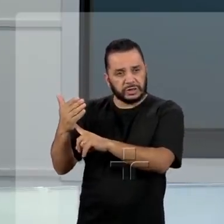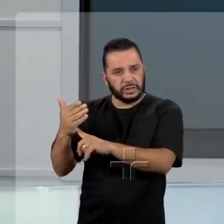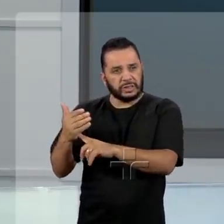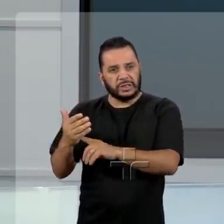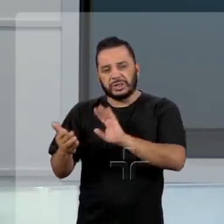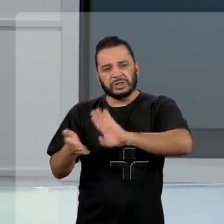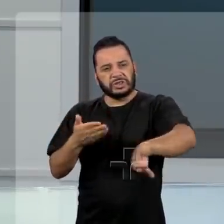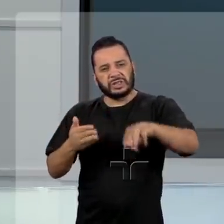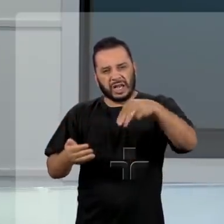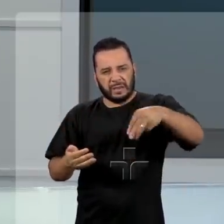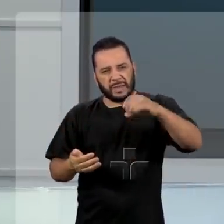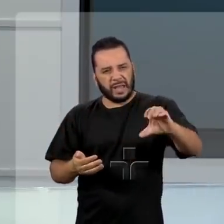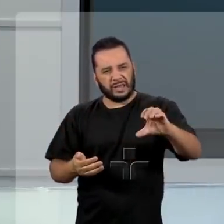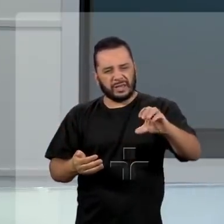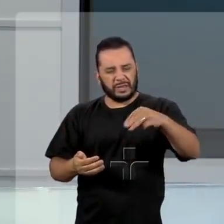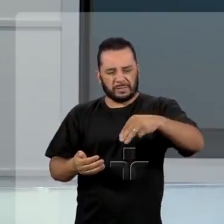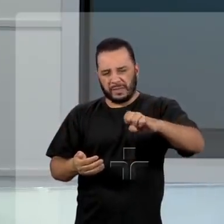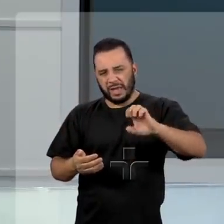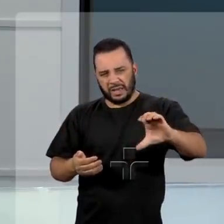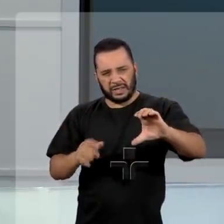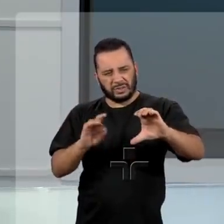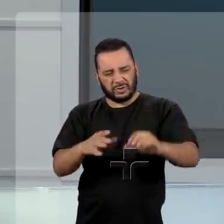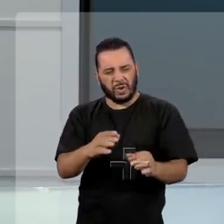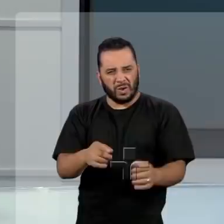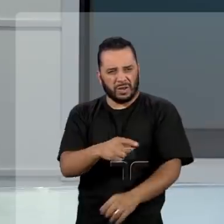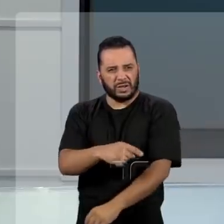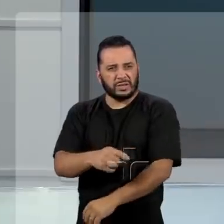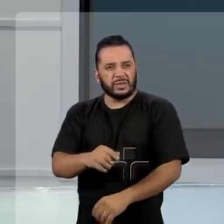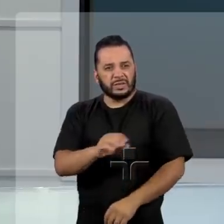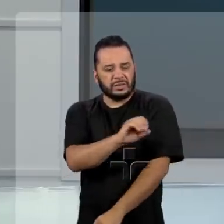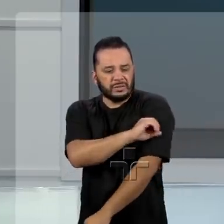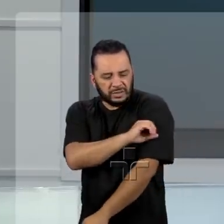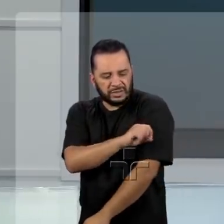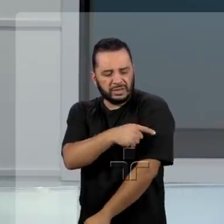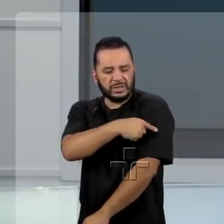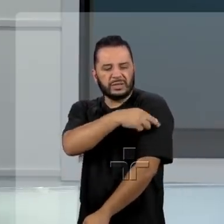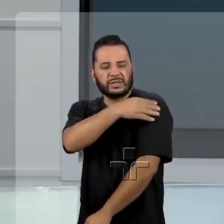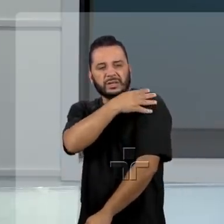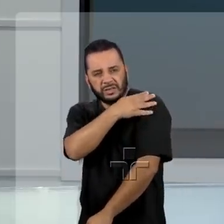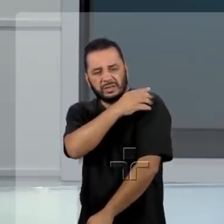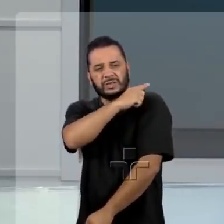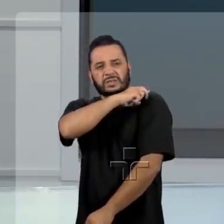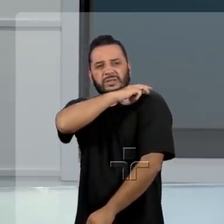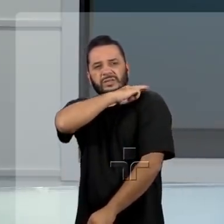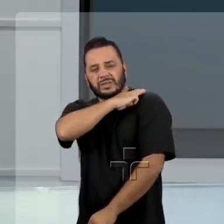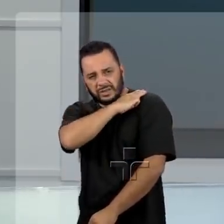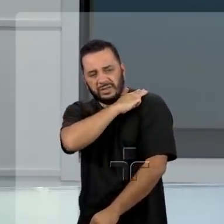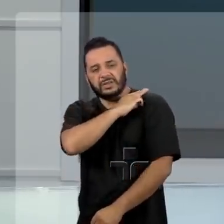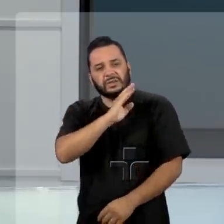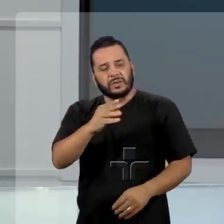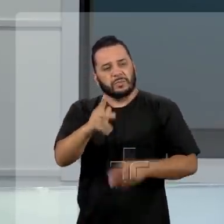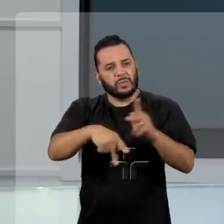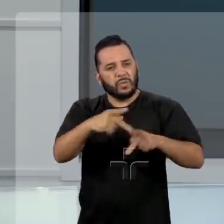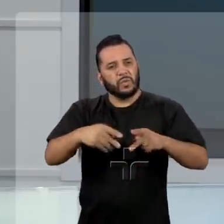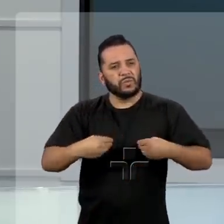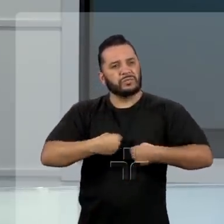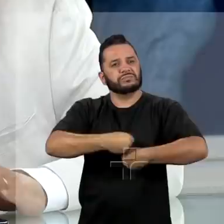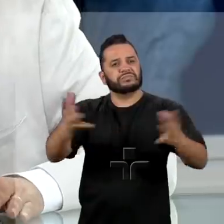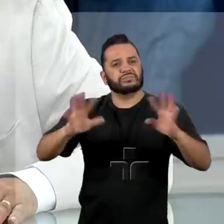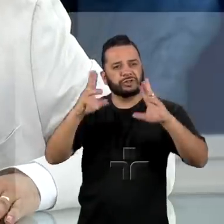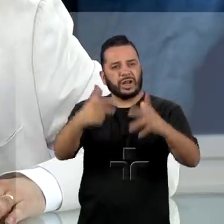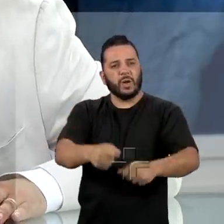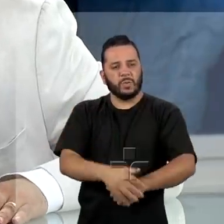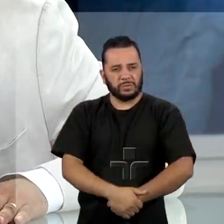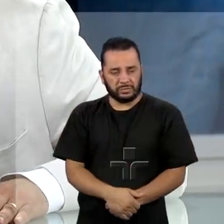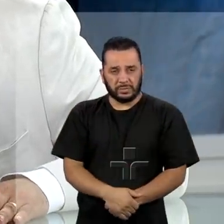ensino fundamental, com o ensino médio, com o ensino, enfim, a entrega da educação para a população em geral. Eu